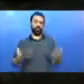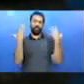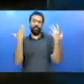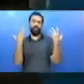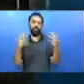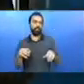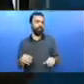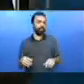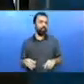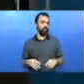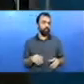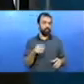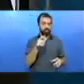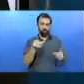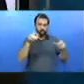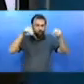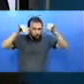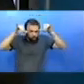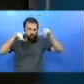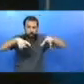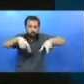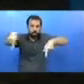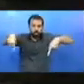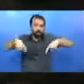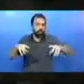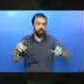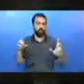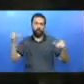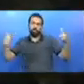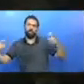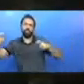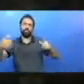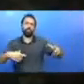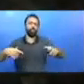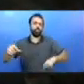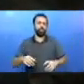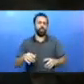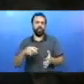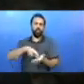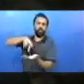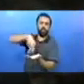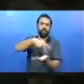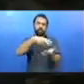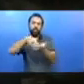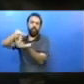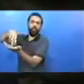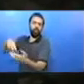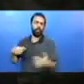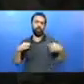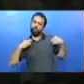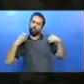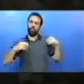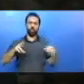Boi? Percebam o boi ao centro, percebam as pessoas em volta dançando, todas estão fantasiadas e